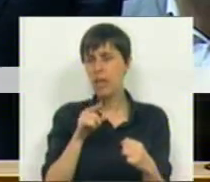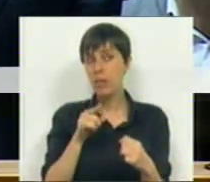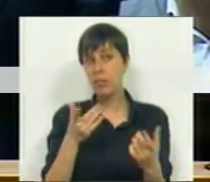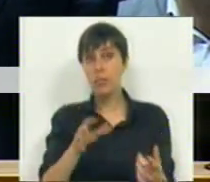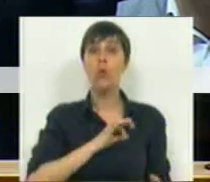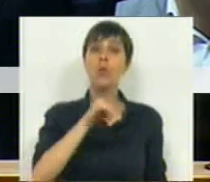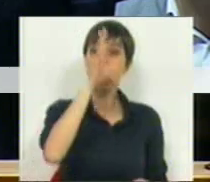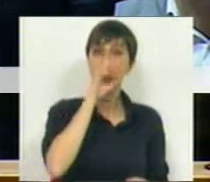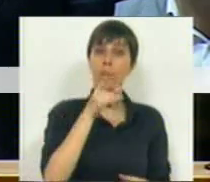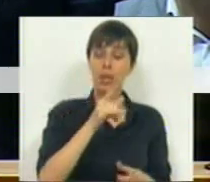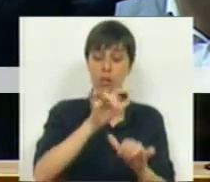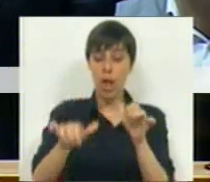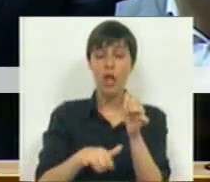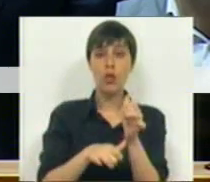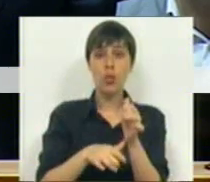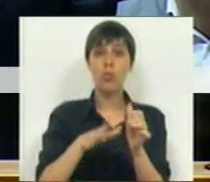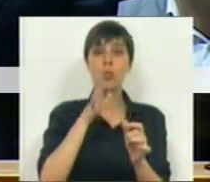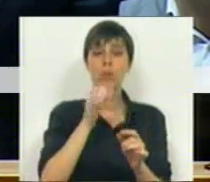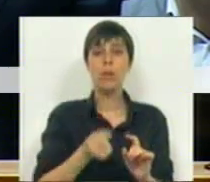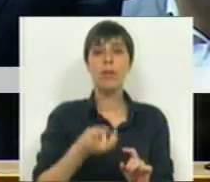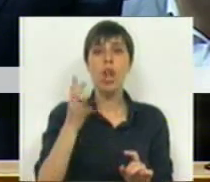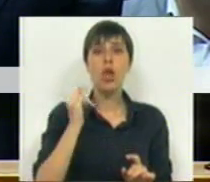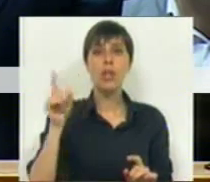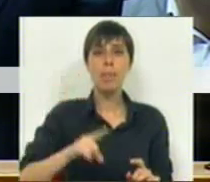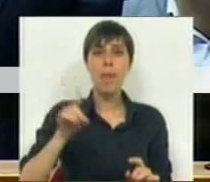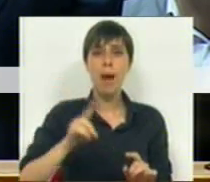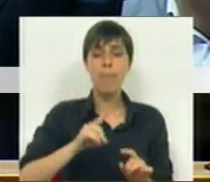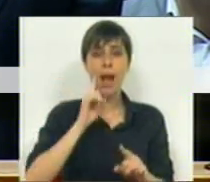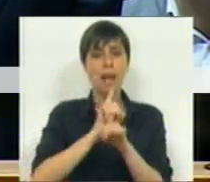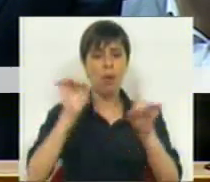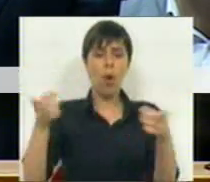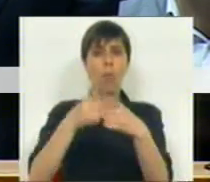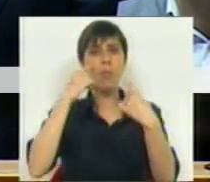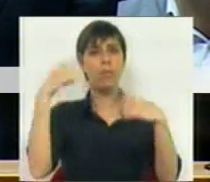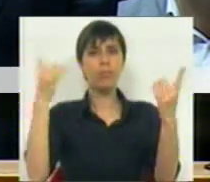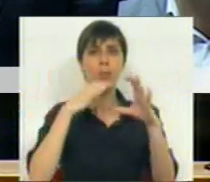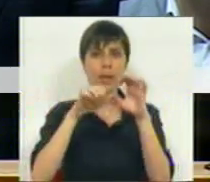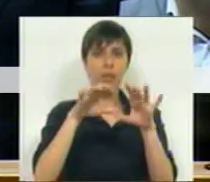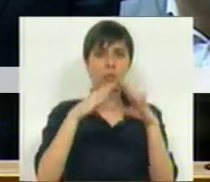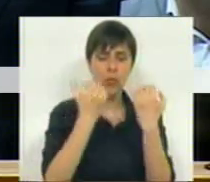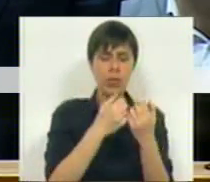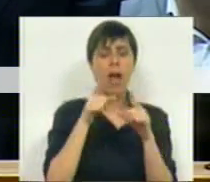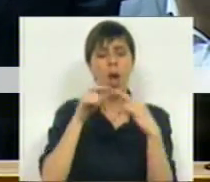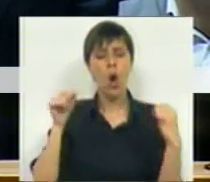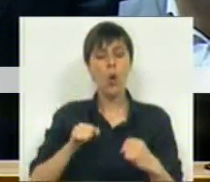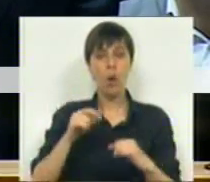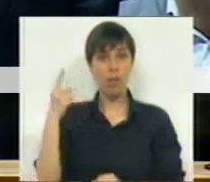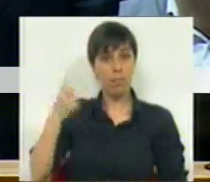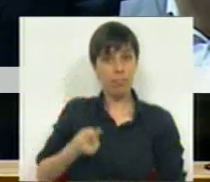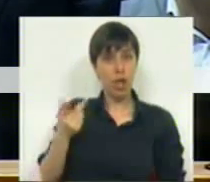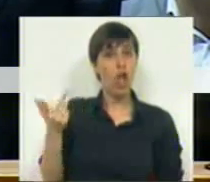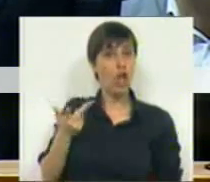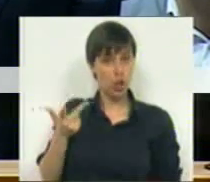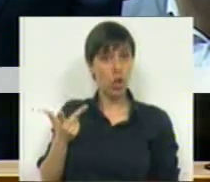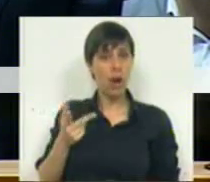que o Sr. Ministro Adjunto falou uma dúzia de vezes nesse briefing, é um consenso imposto pela